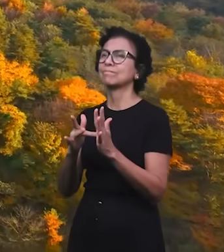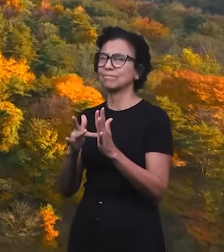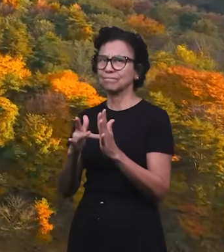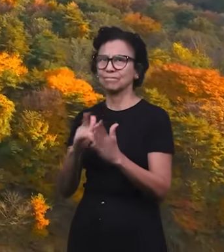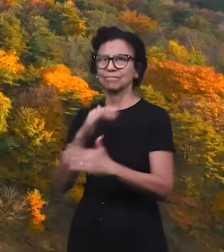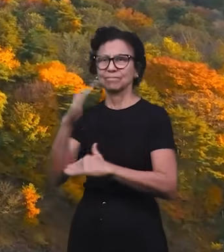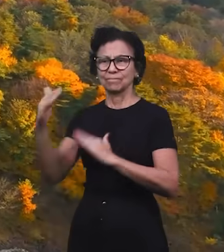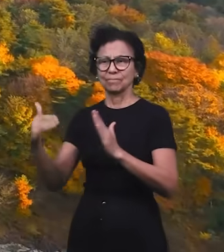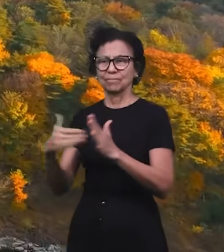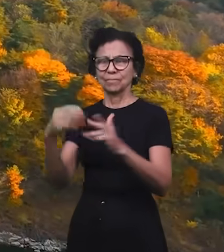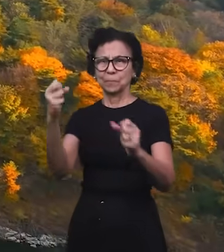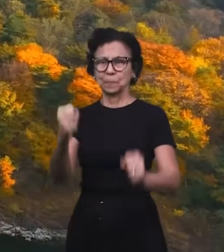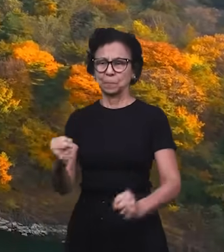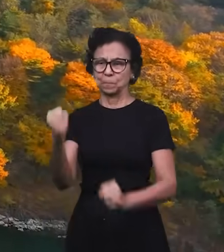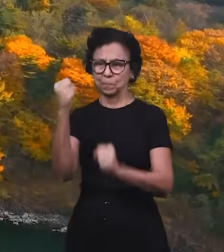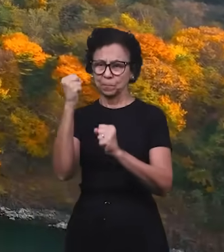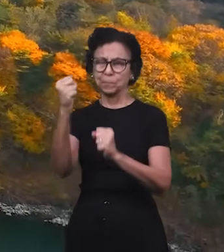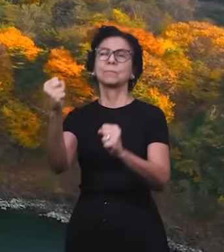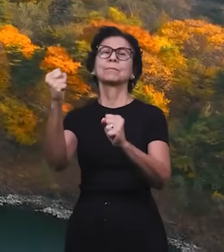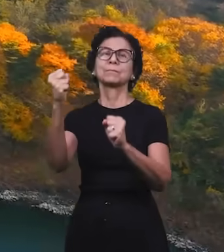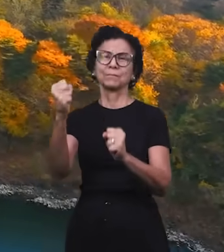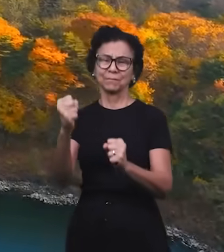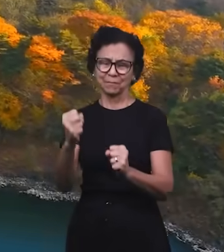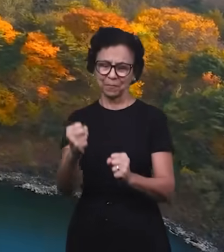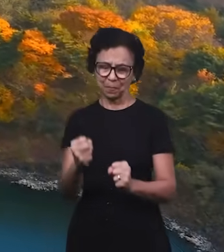Poderoso Ele